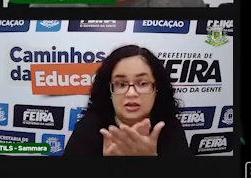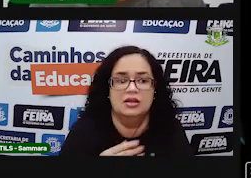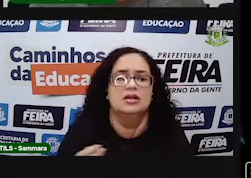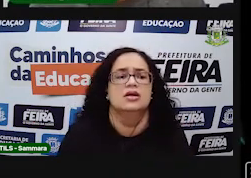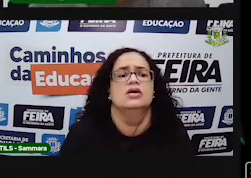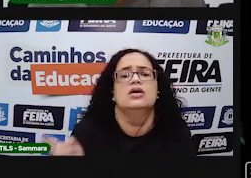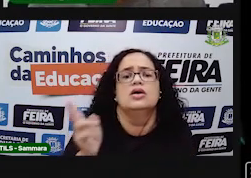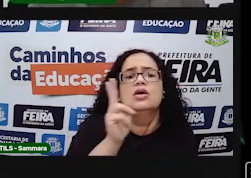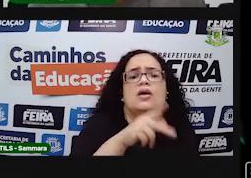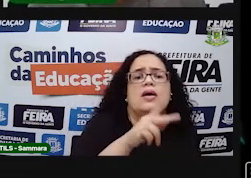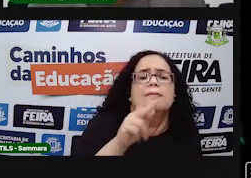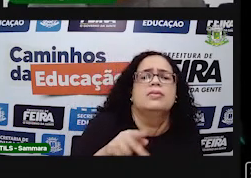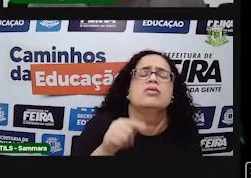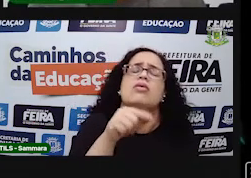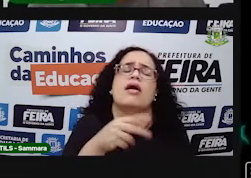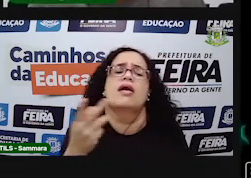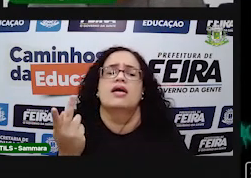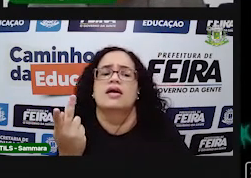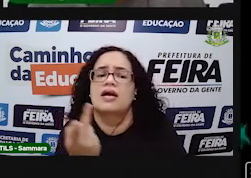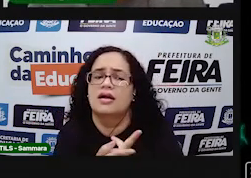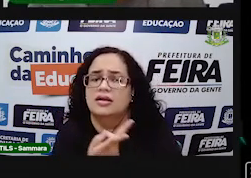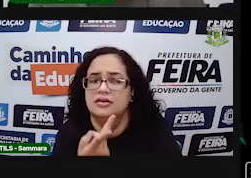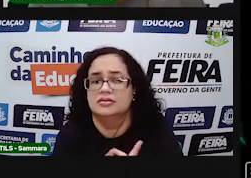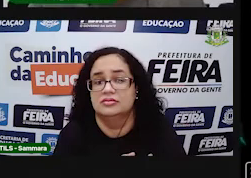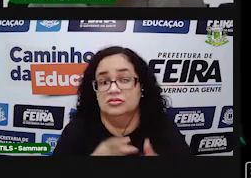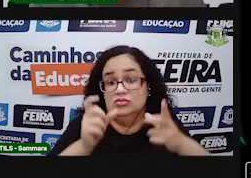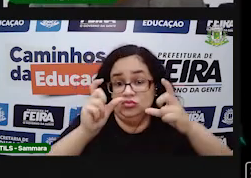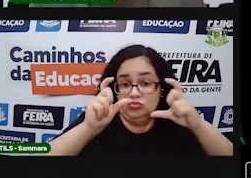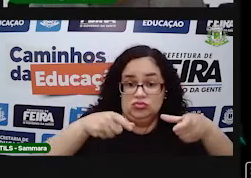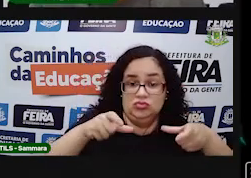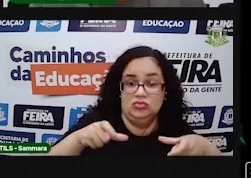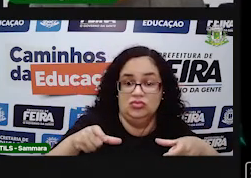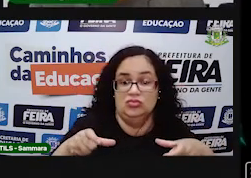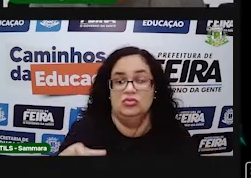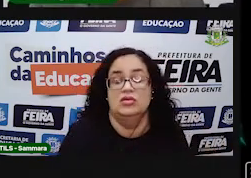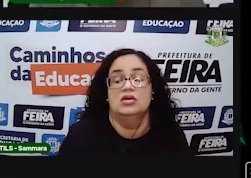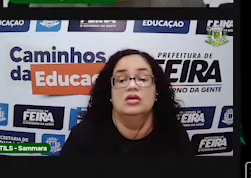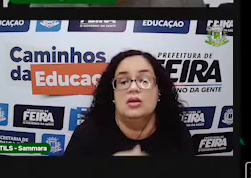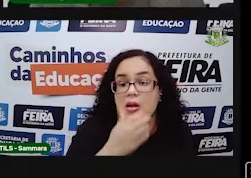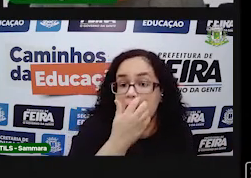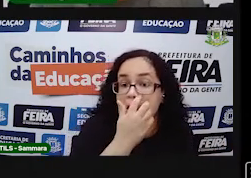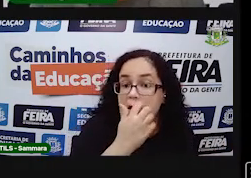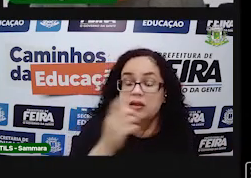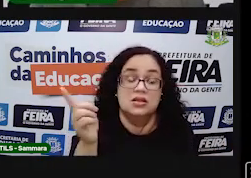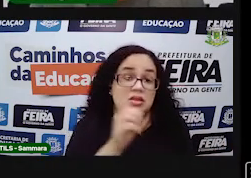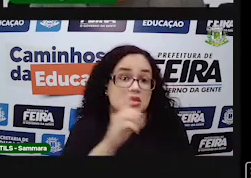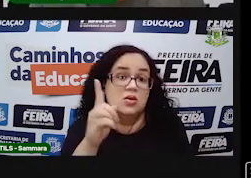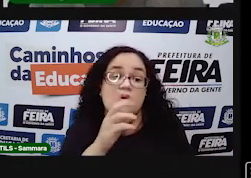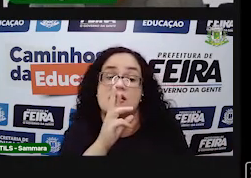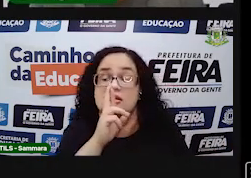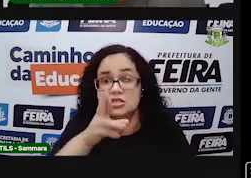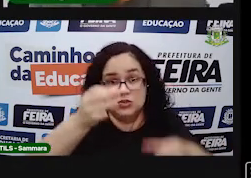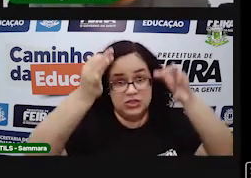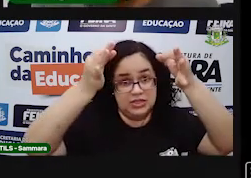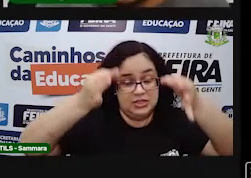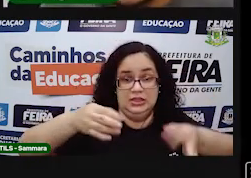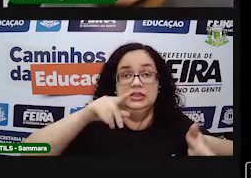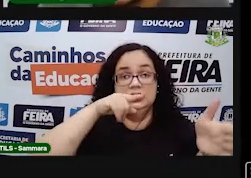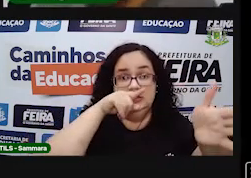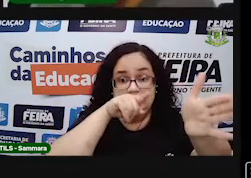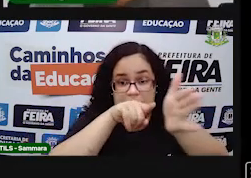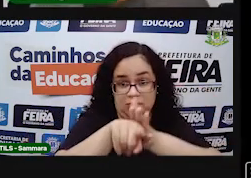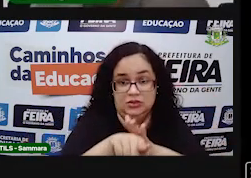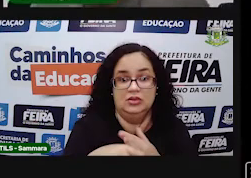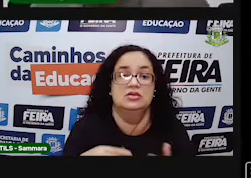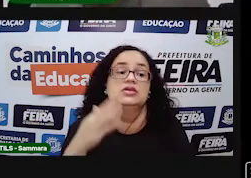aula. Professor, se eu cair no lugar errado. Se você cair no lugar errado, se você cair no lugar que não é a resposta certa